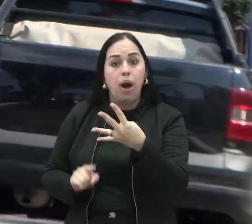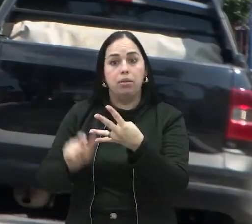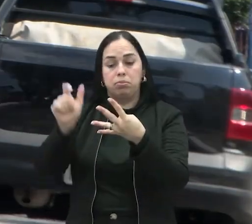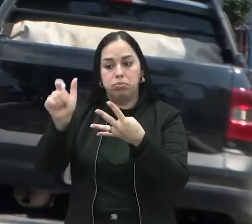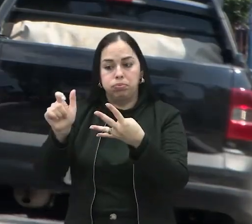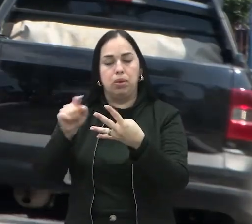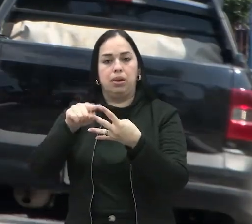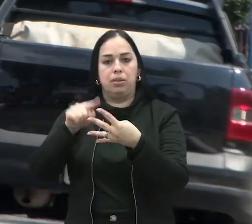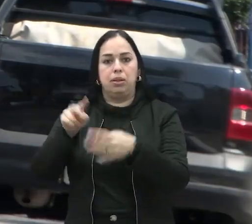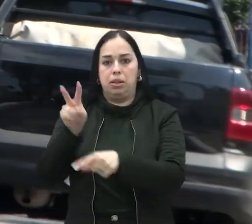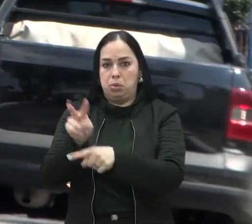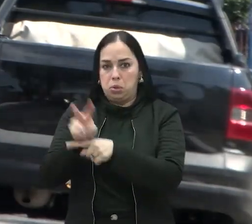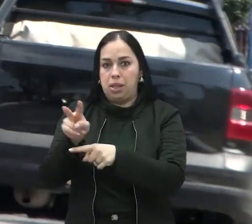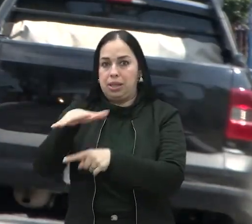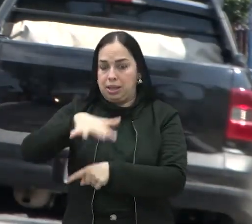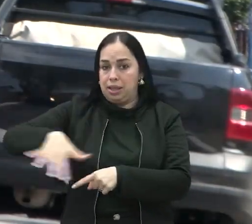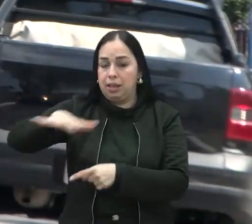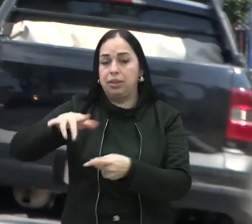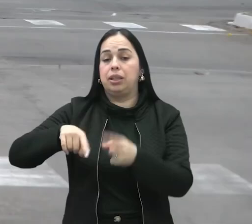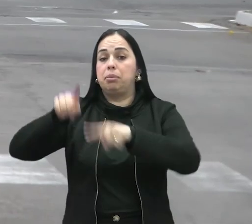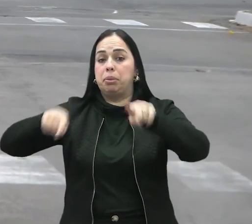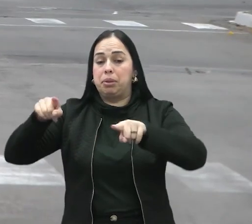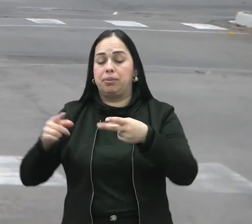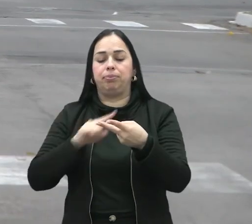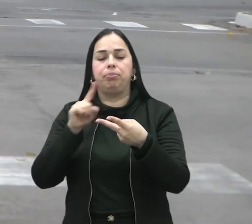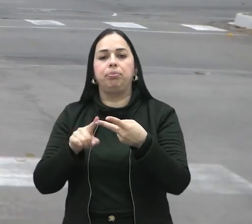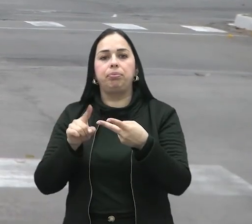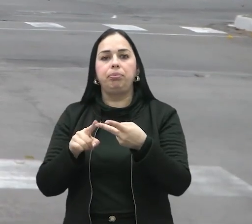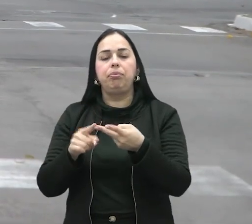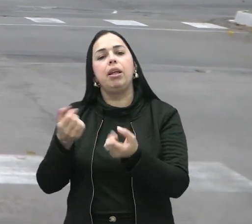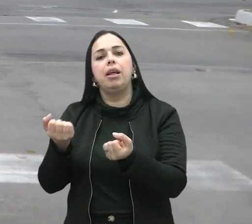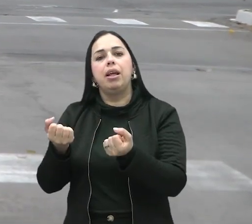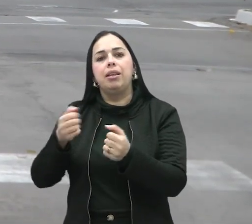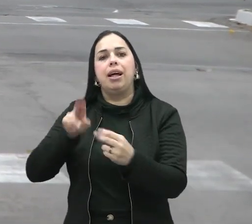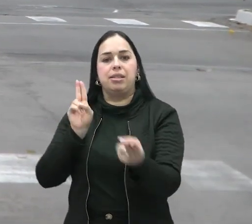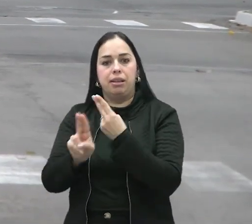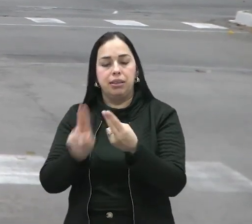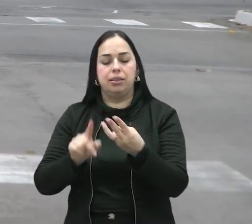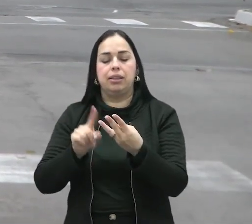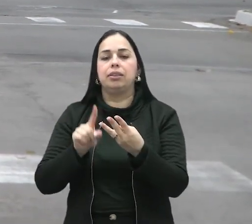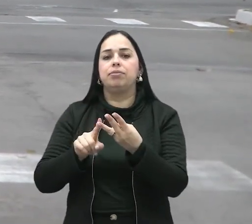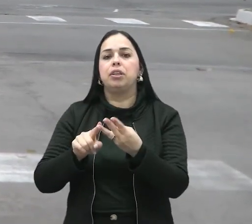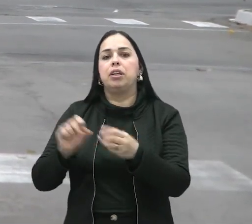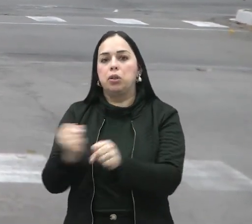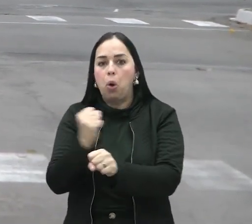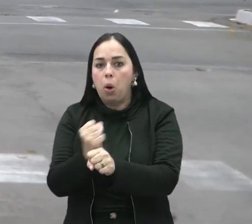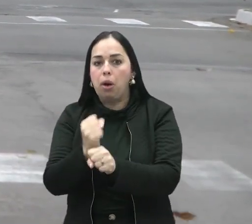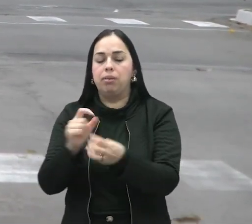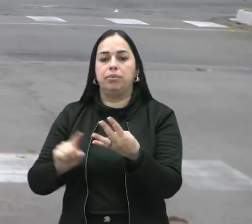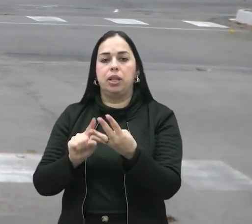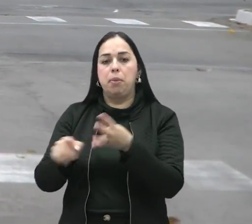departamentos: gestão patrimonial e estatístico, operação viária, melhorias viárias e de